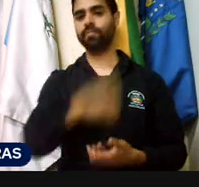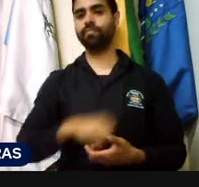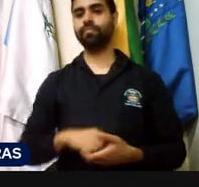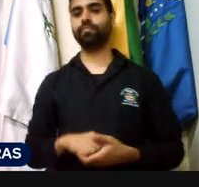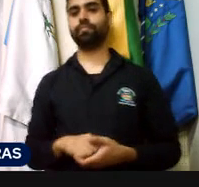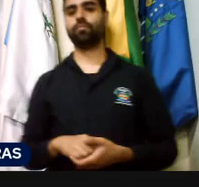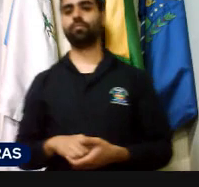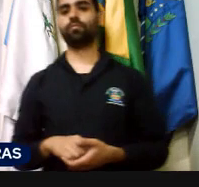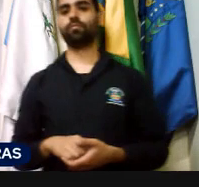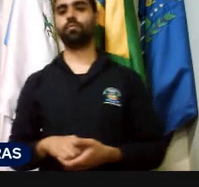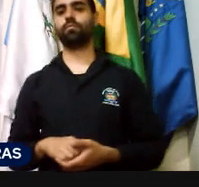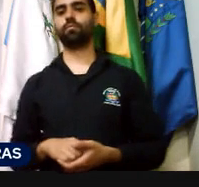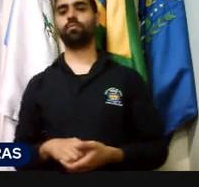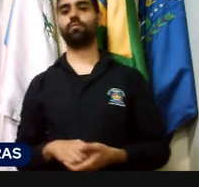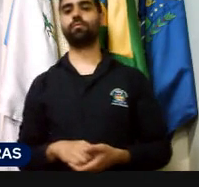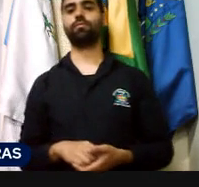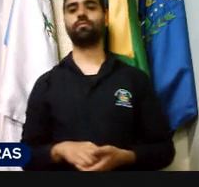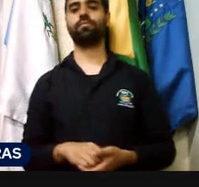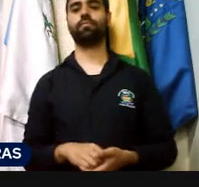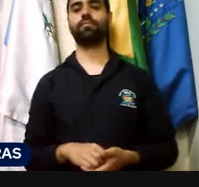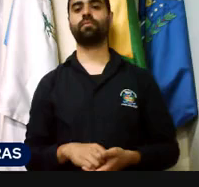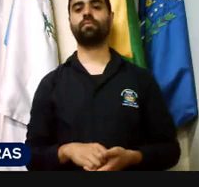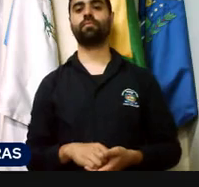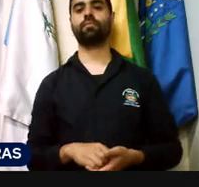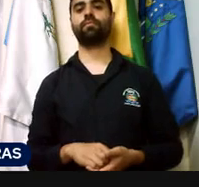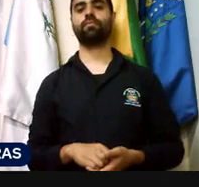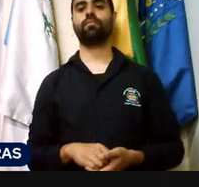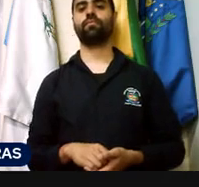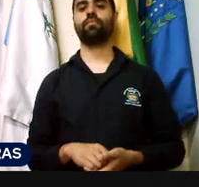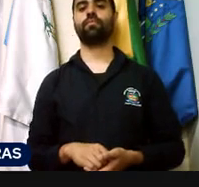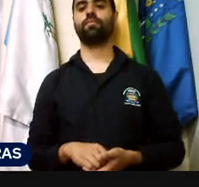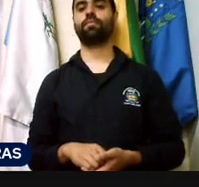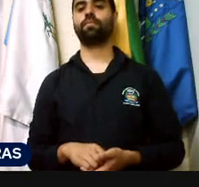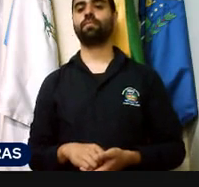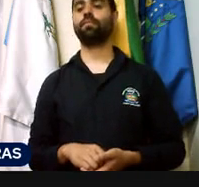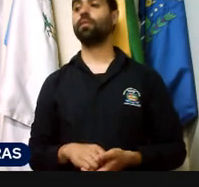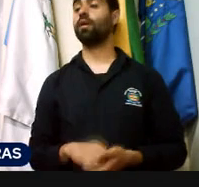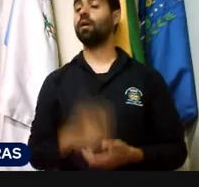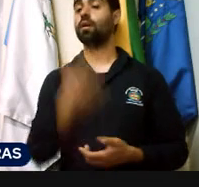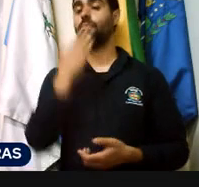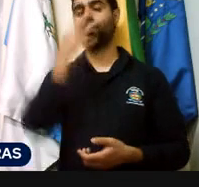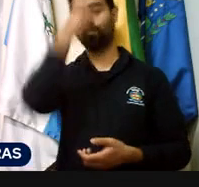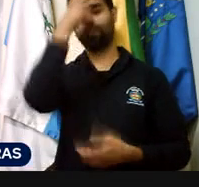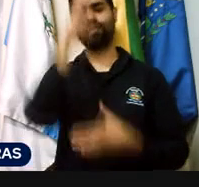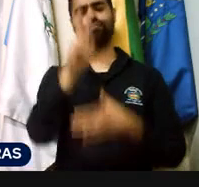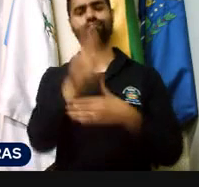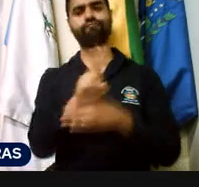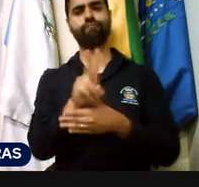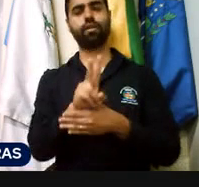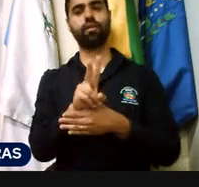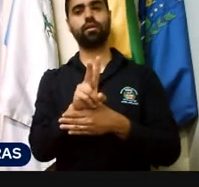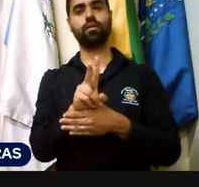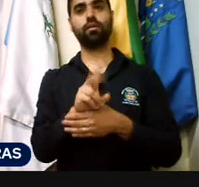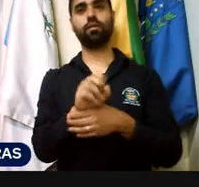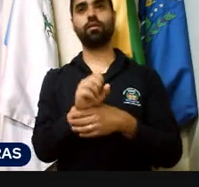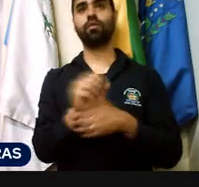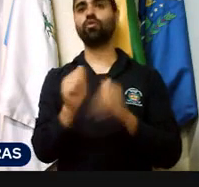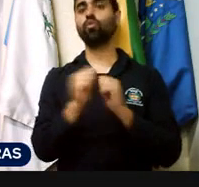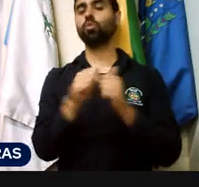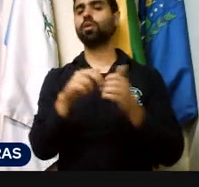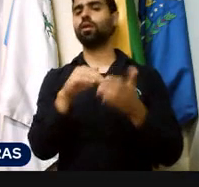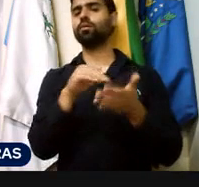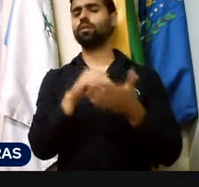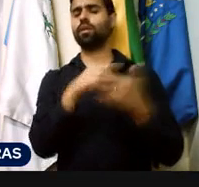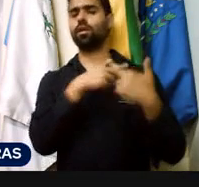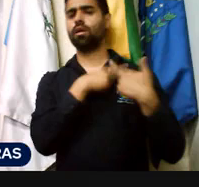regimental, requer o envio do presente indicação ao excelentíssimo senhor prefeito municipal Luiz Fernando Portado da Graça, através do setor